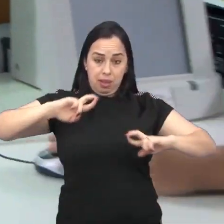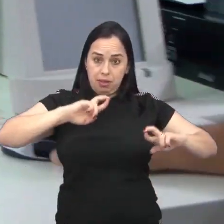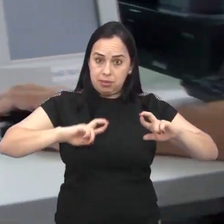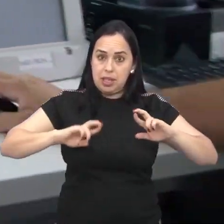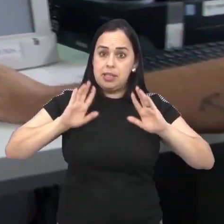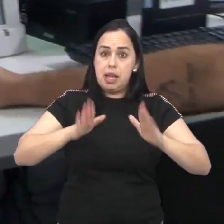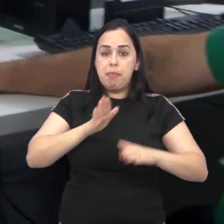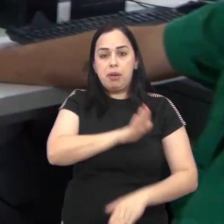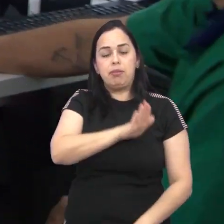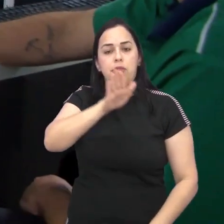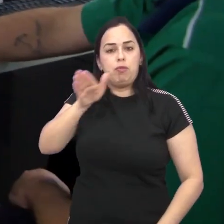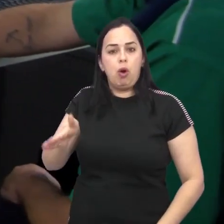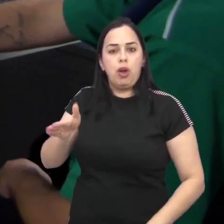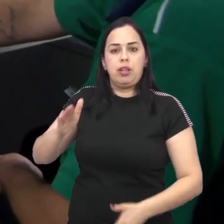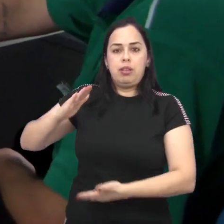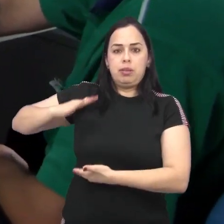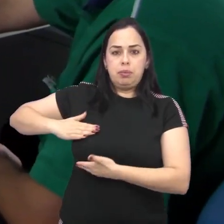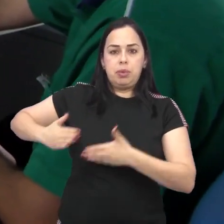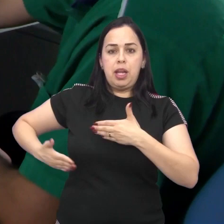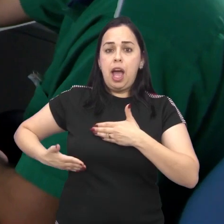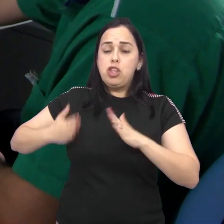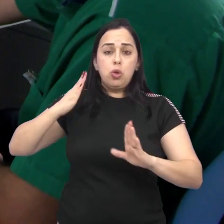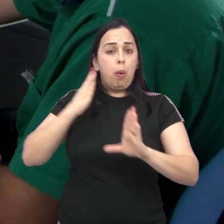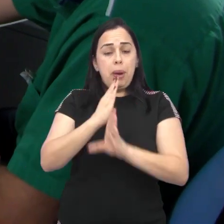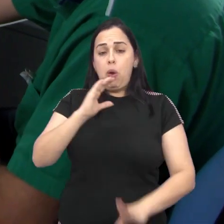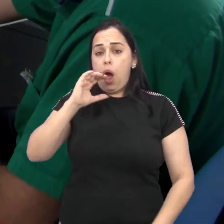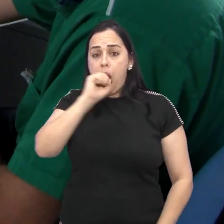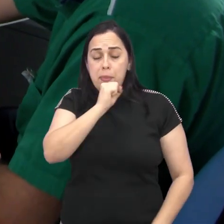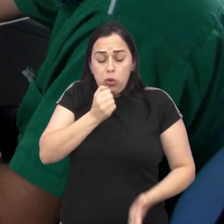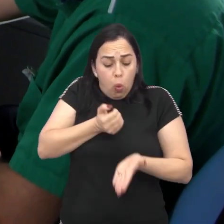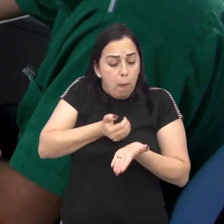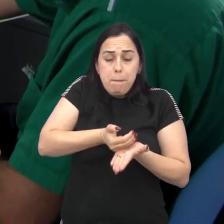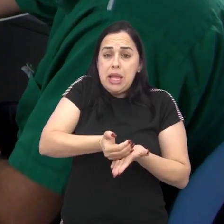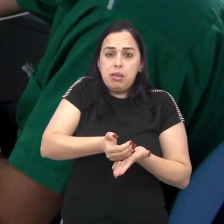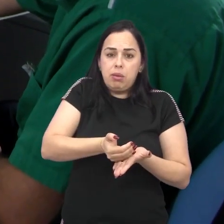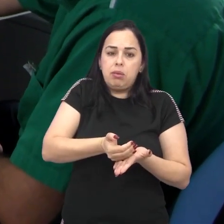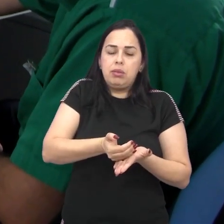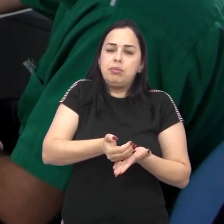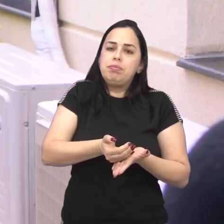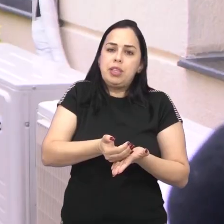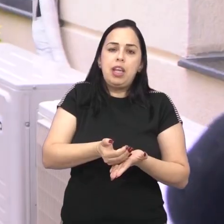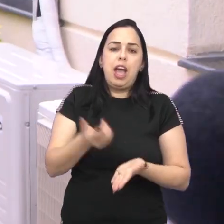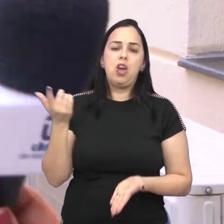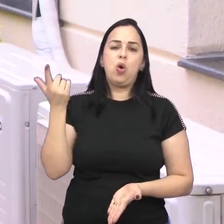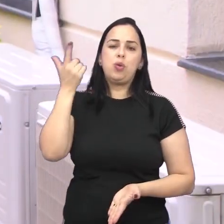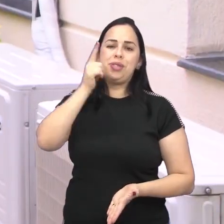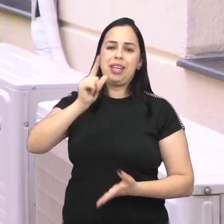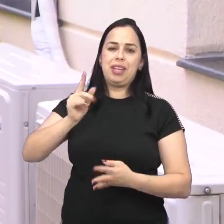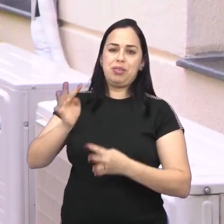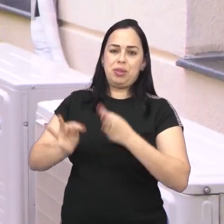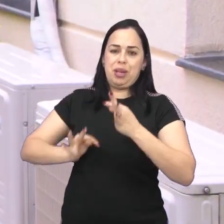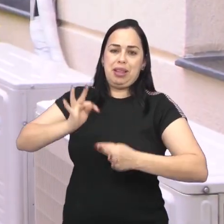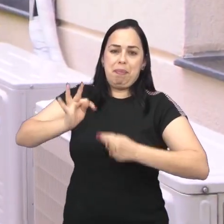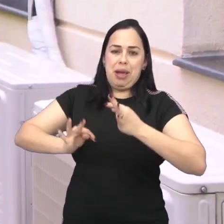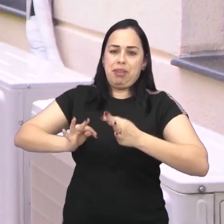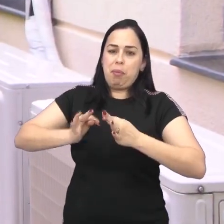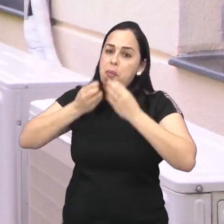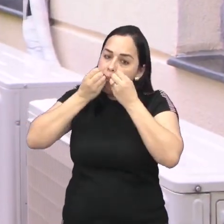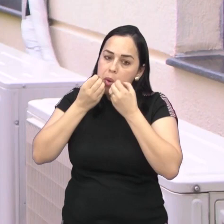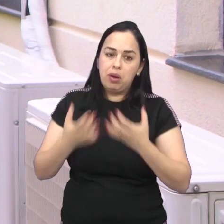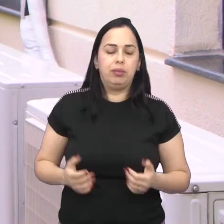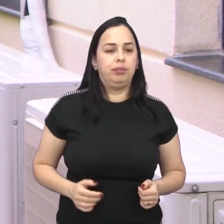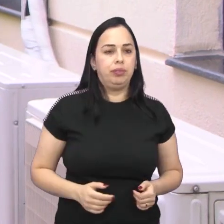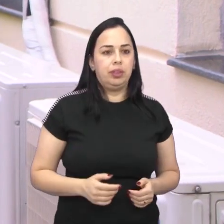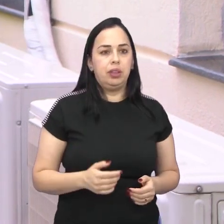exames preventivos, o que possibilitou a descoberta do tumor na fase inicial e uma resposta eficaz